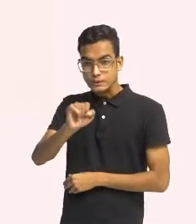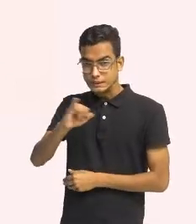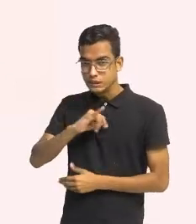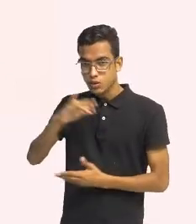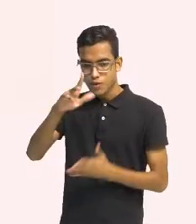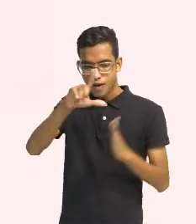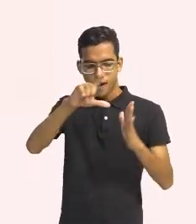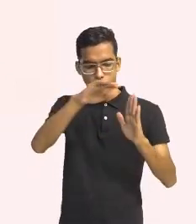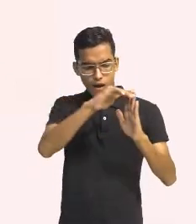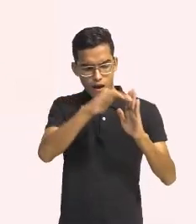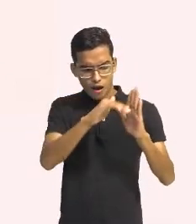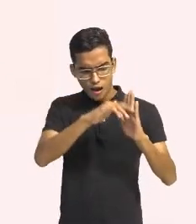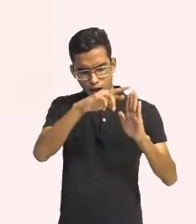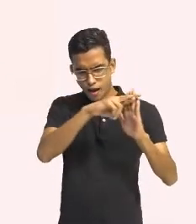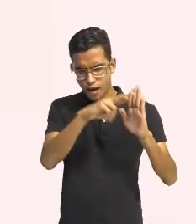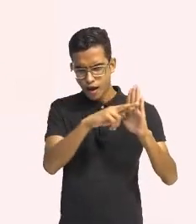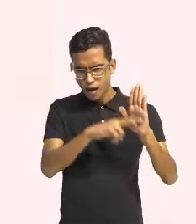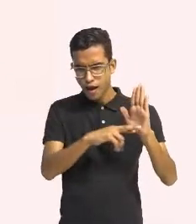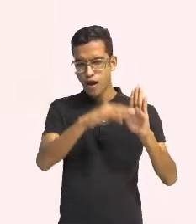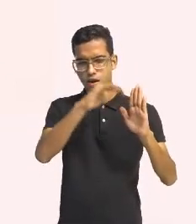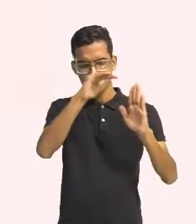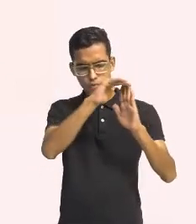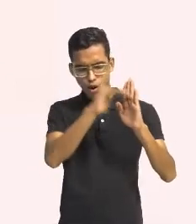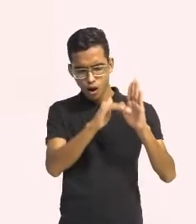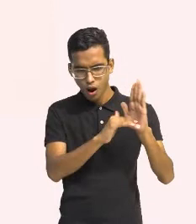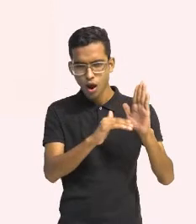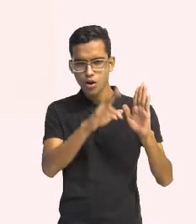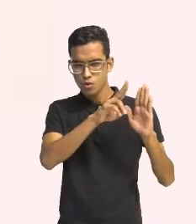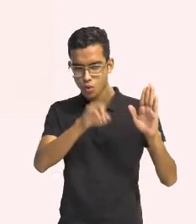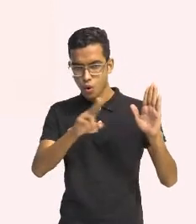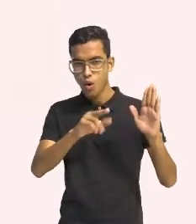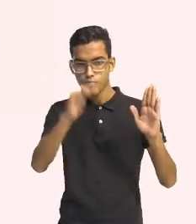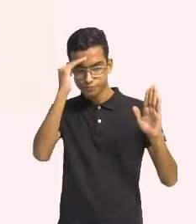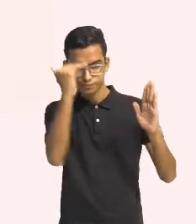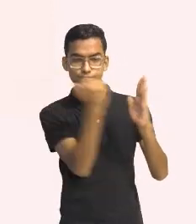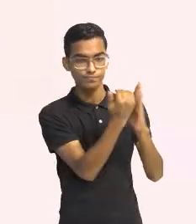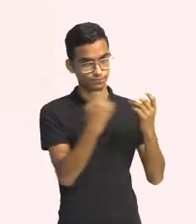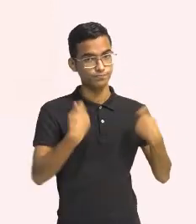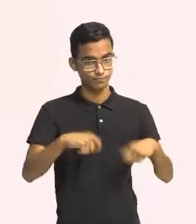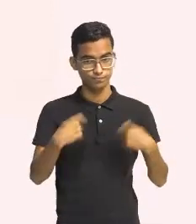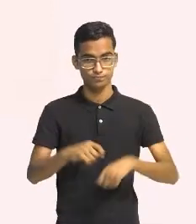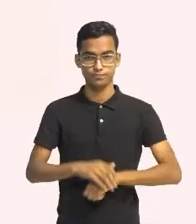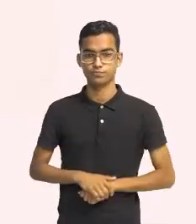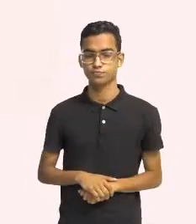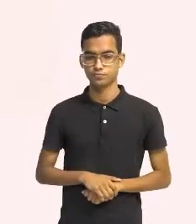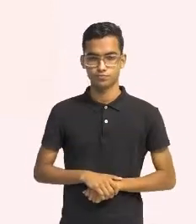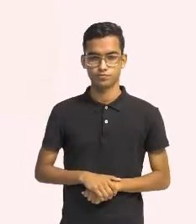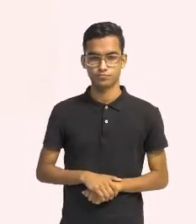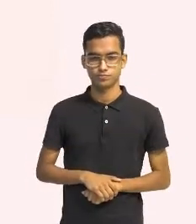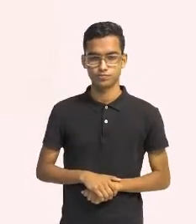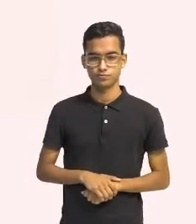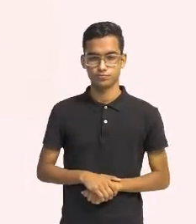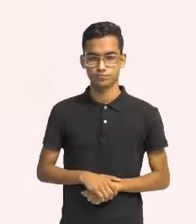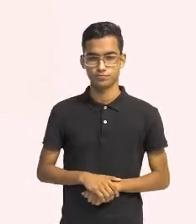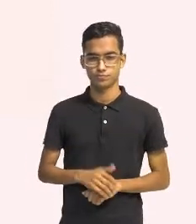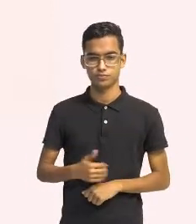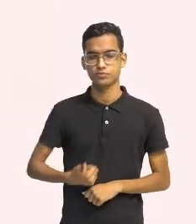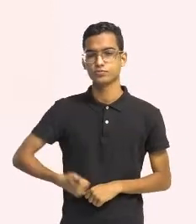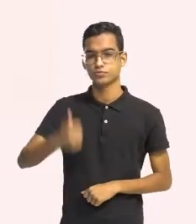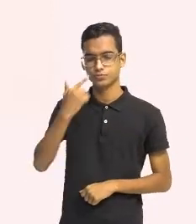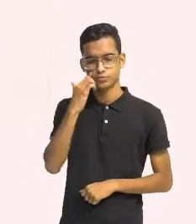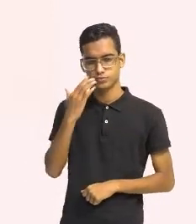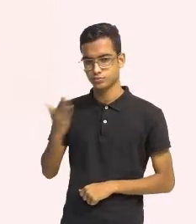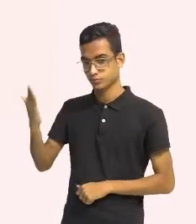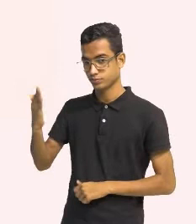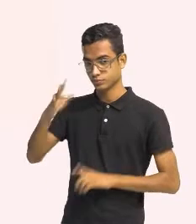algumas regrinhas de nomenclatura, tá? E essas tabelas são essenciais, ok? Lembrando que essa primeira tabela é